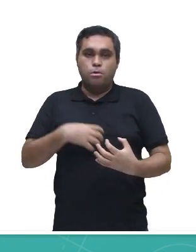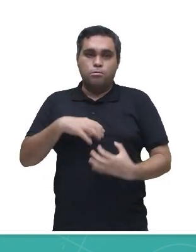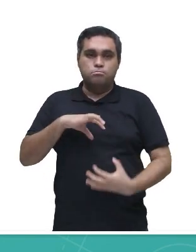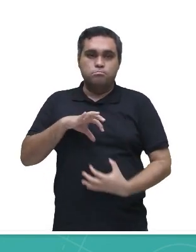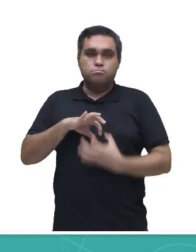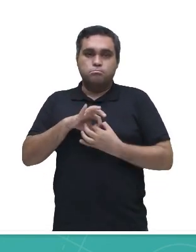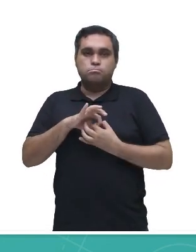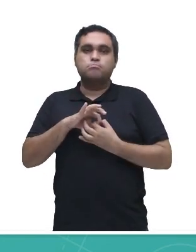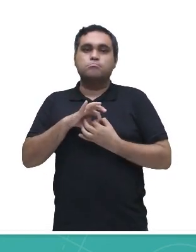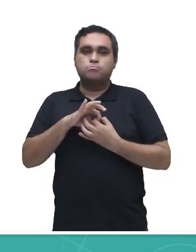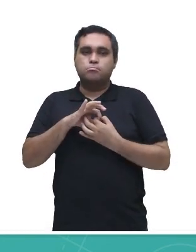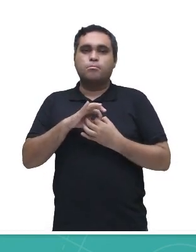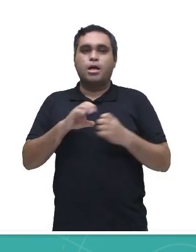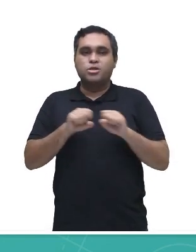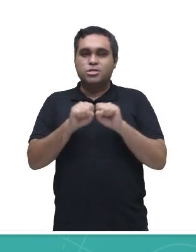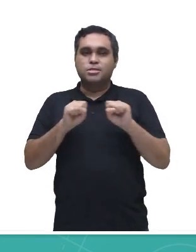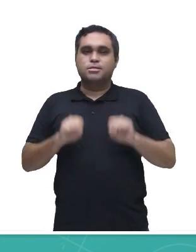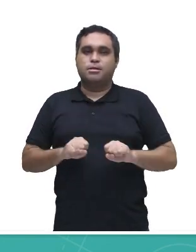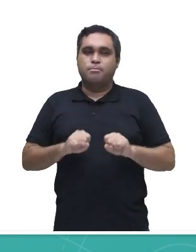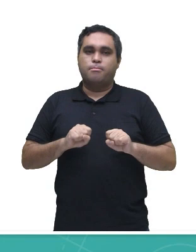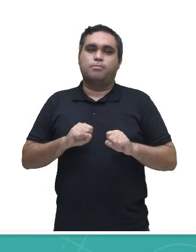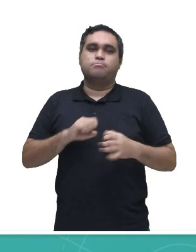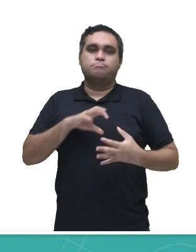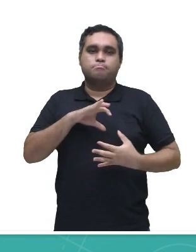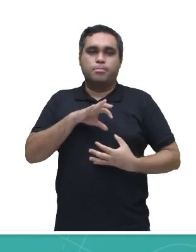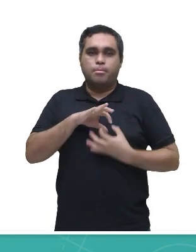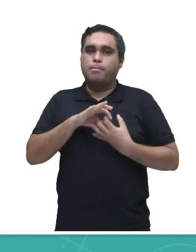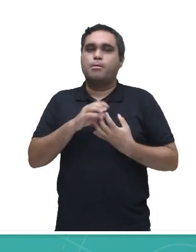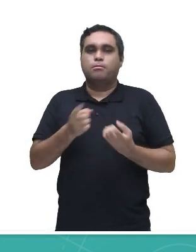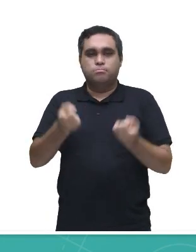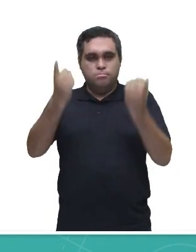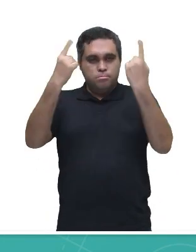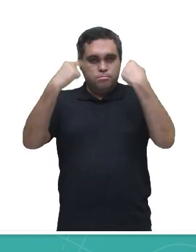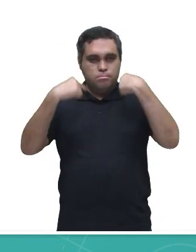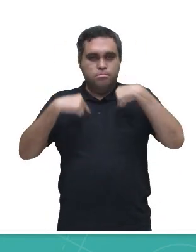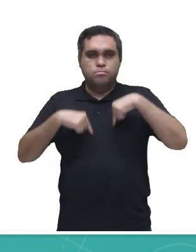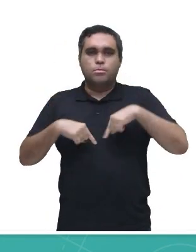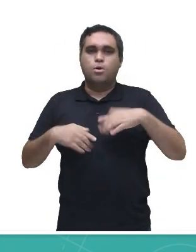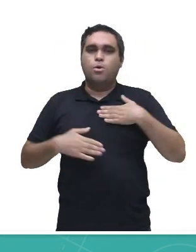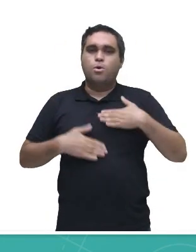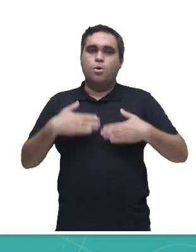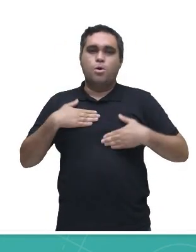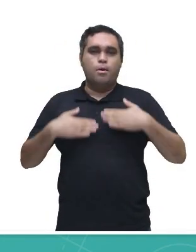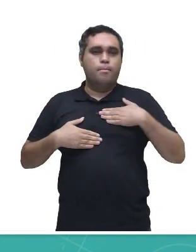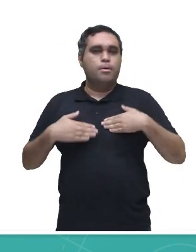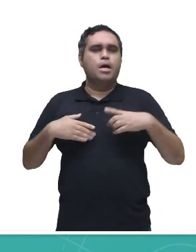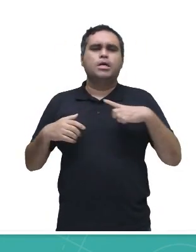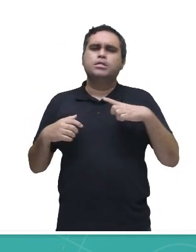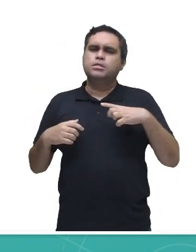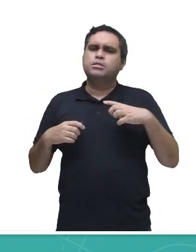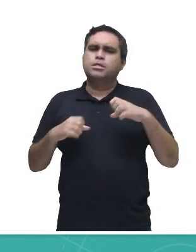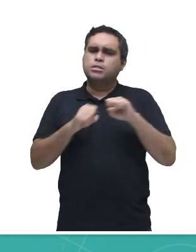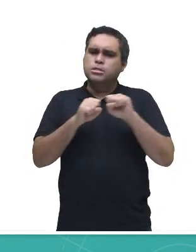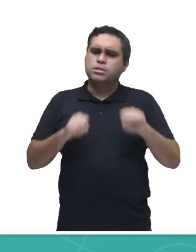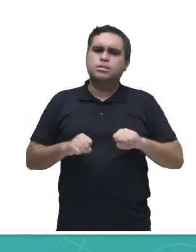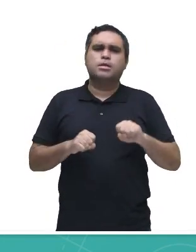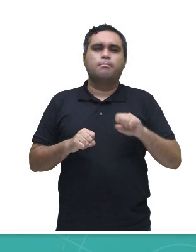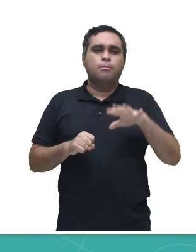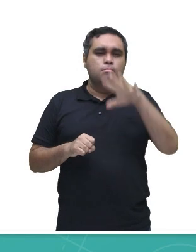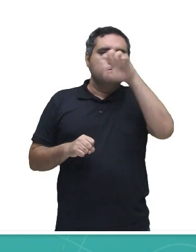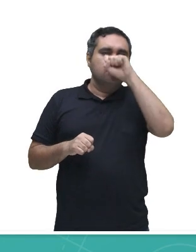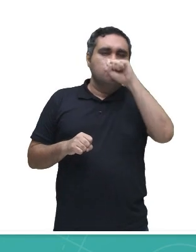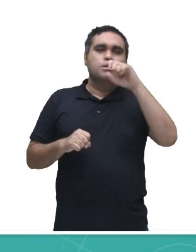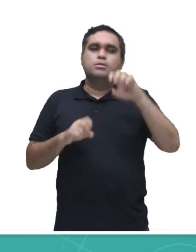um sistema, e aí a gente tem um corpo humano com vários sistemas, a gente tem sistema circulatório, a gente tem sistema